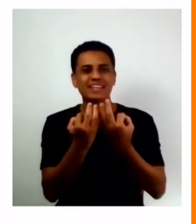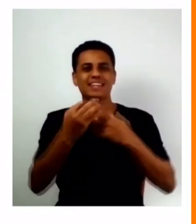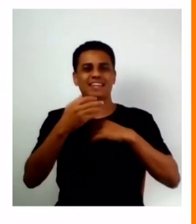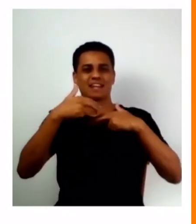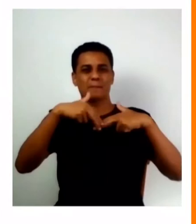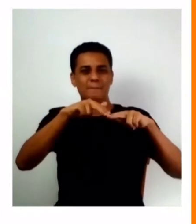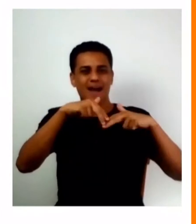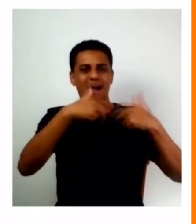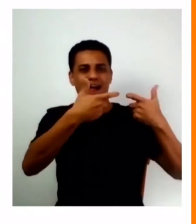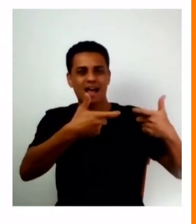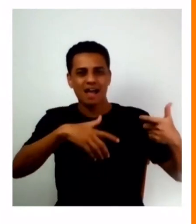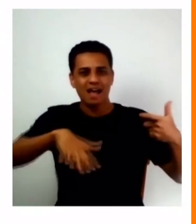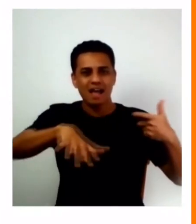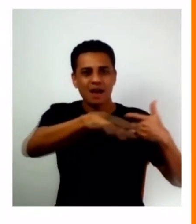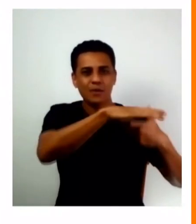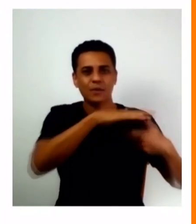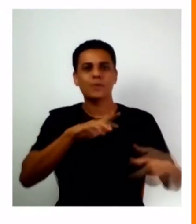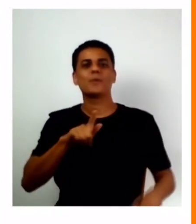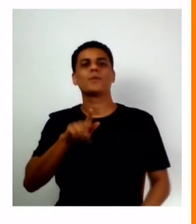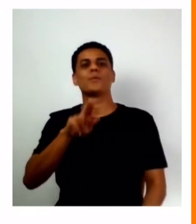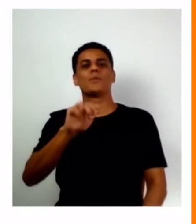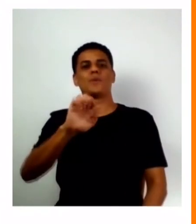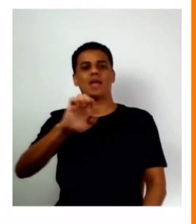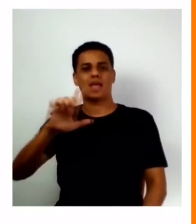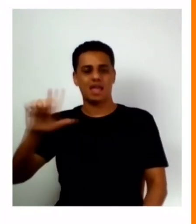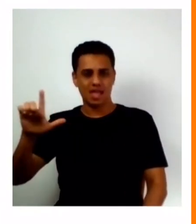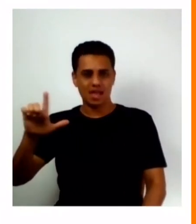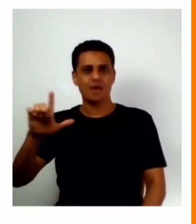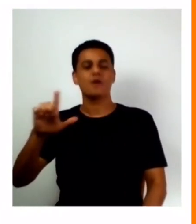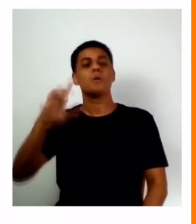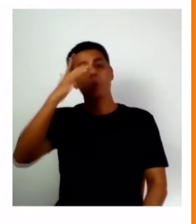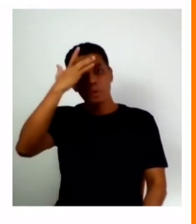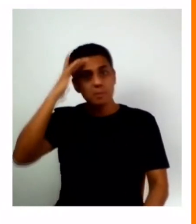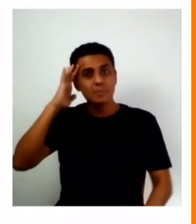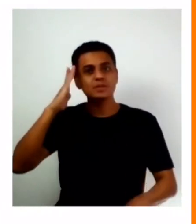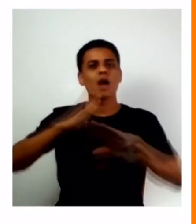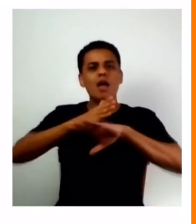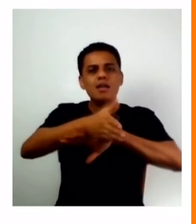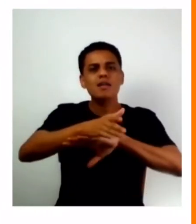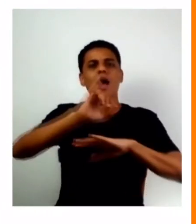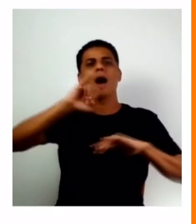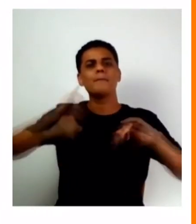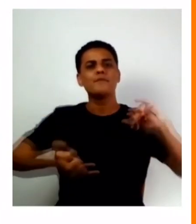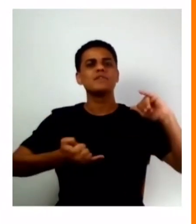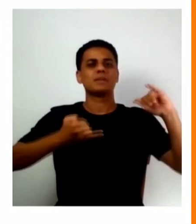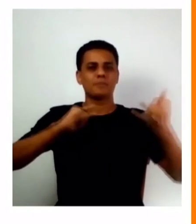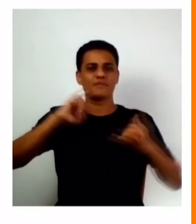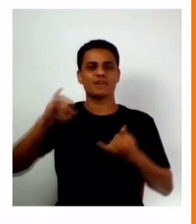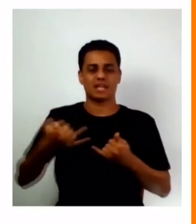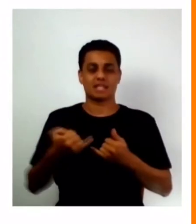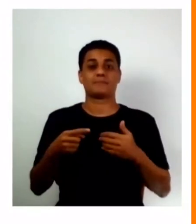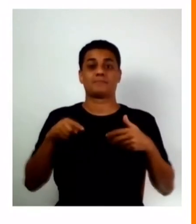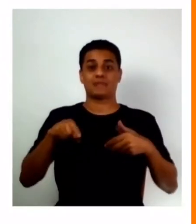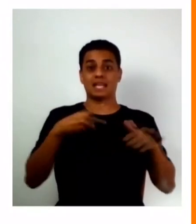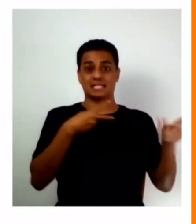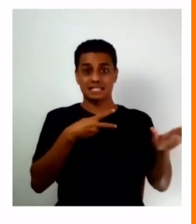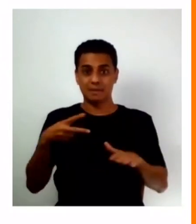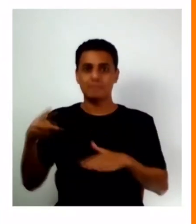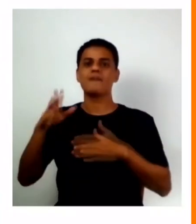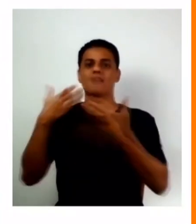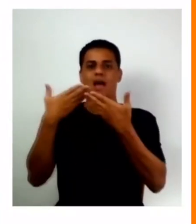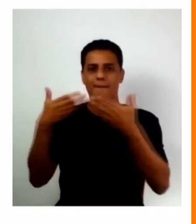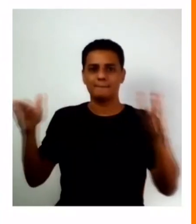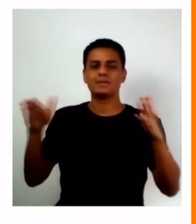tranquilamente, com pouca gente, estão desfrutando. Esta semana se abriu os museus de España